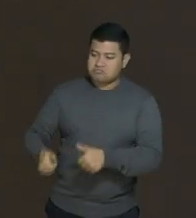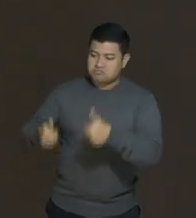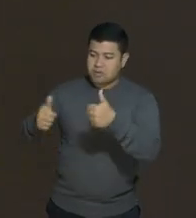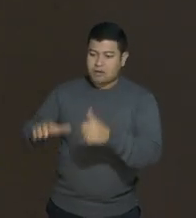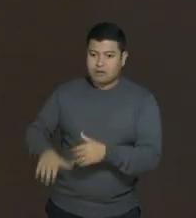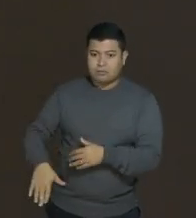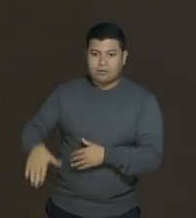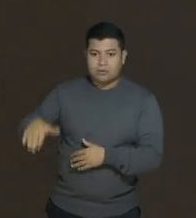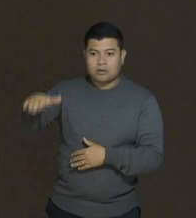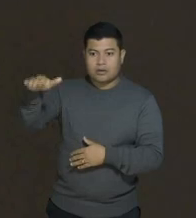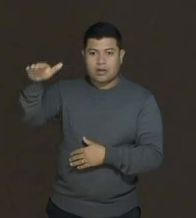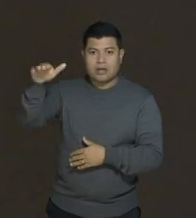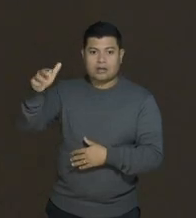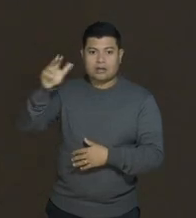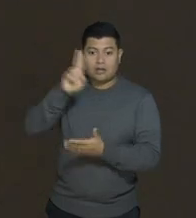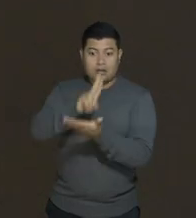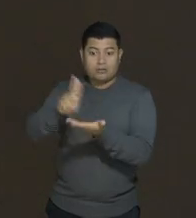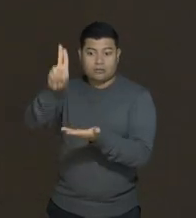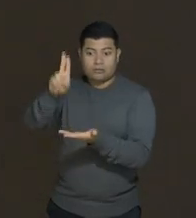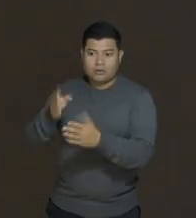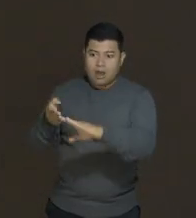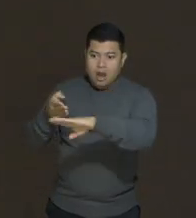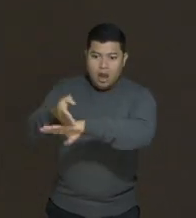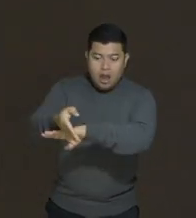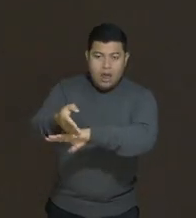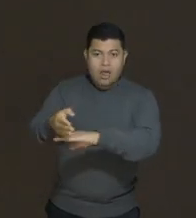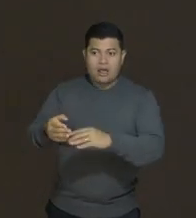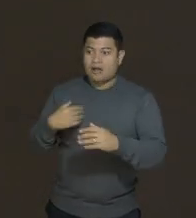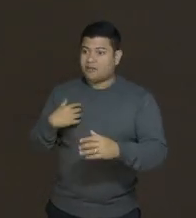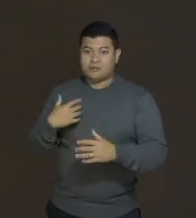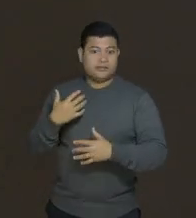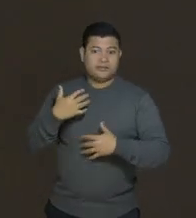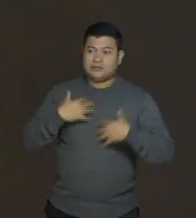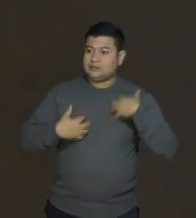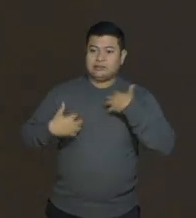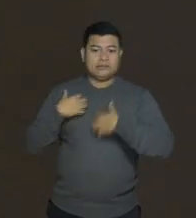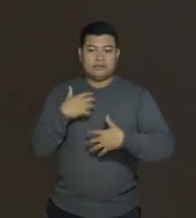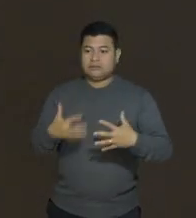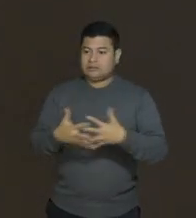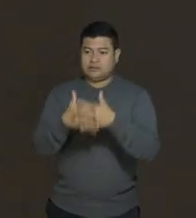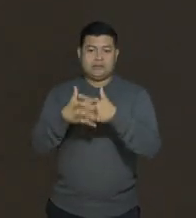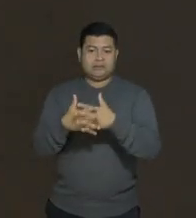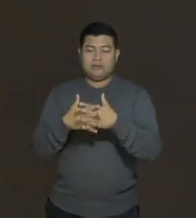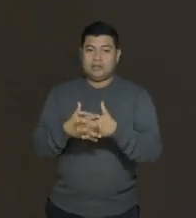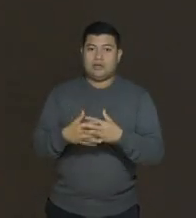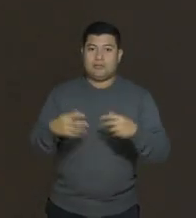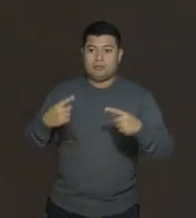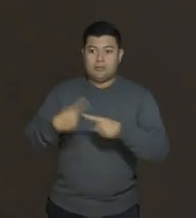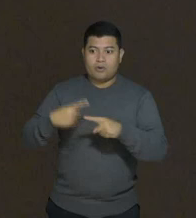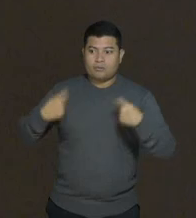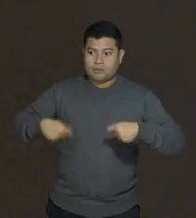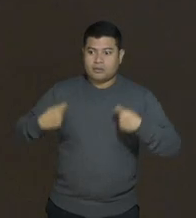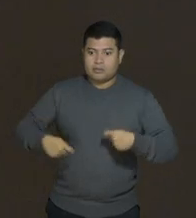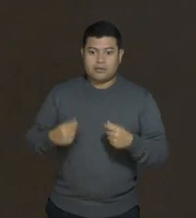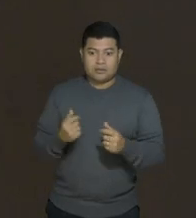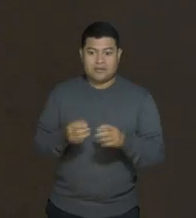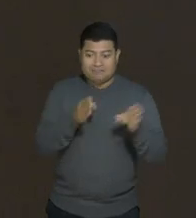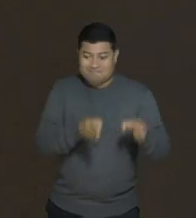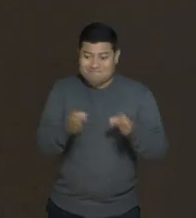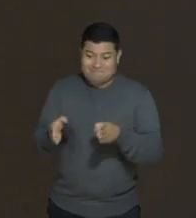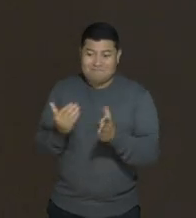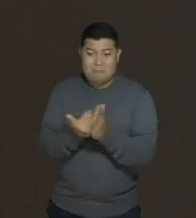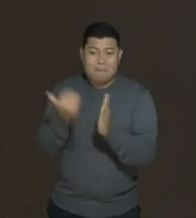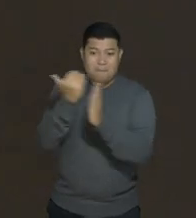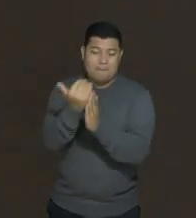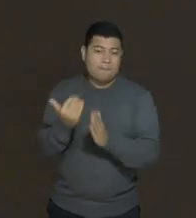a demanda aumenta. Aí ele precisa de muito mais atenção, muito mais organização, e aí ele não consegue. Ele